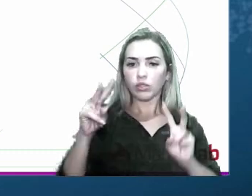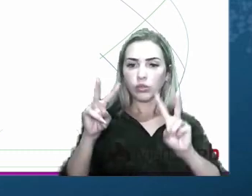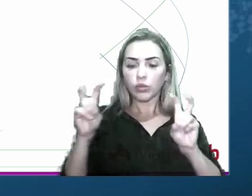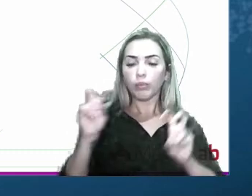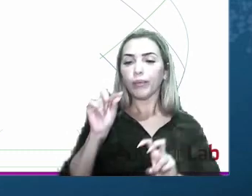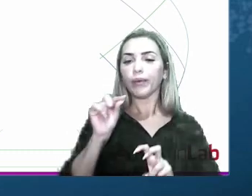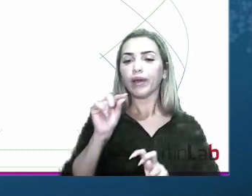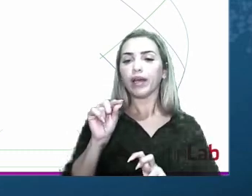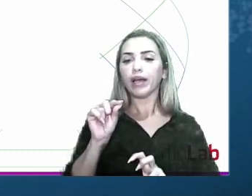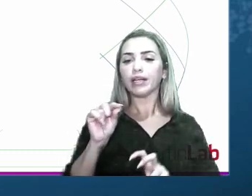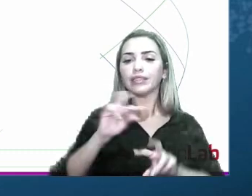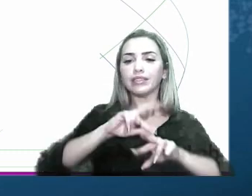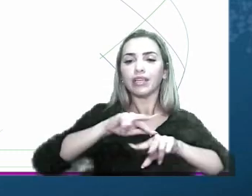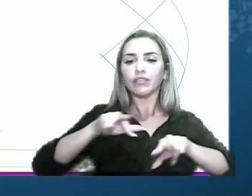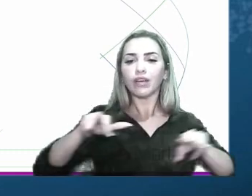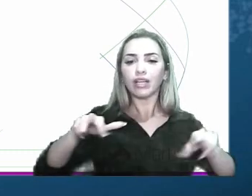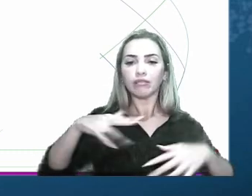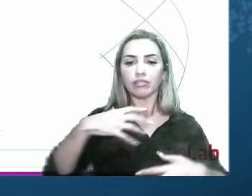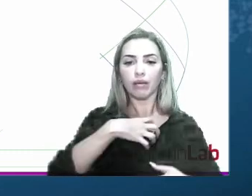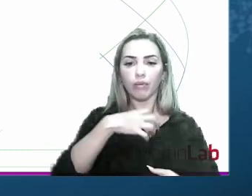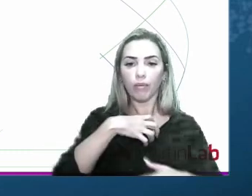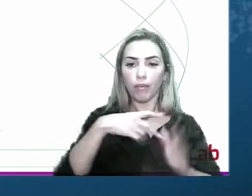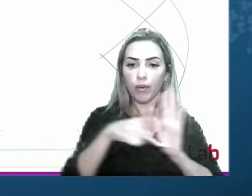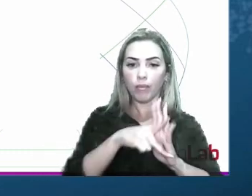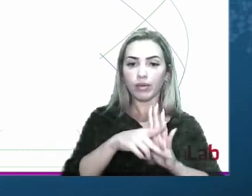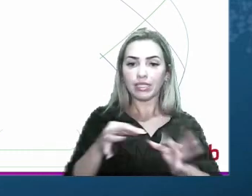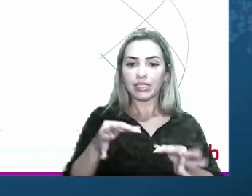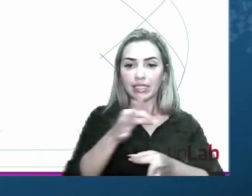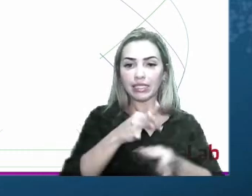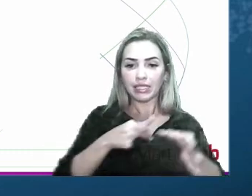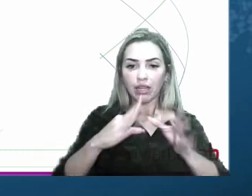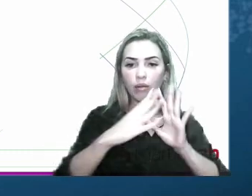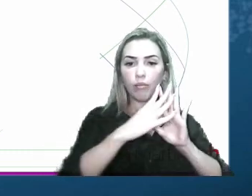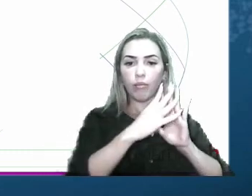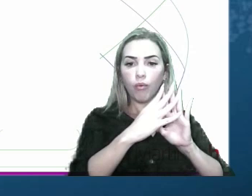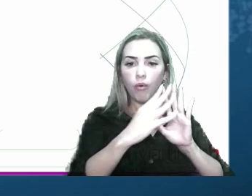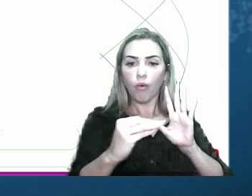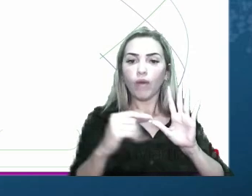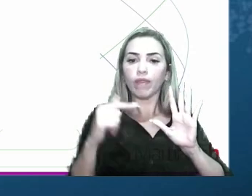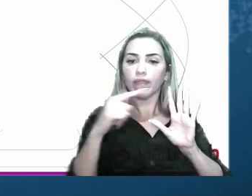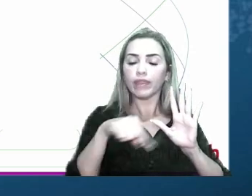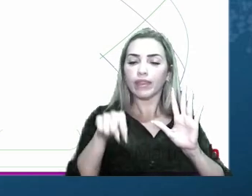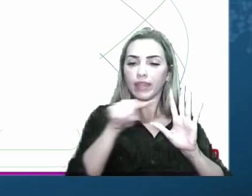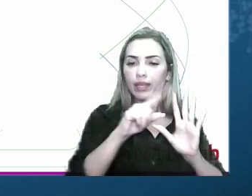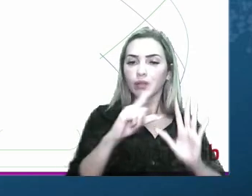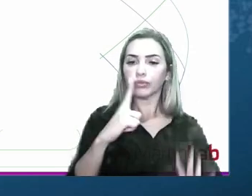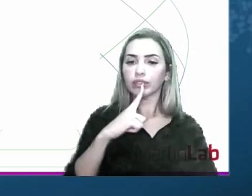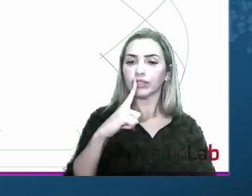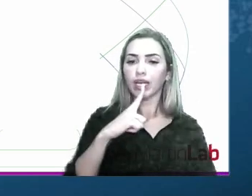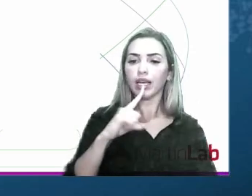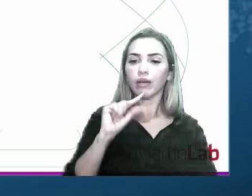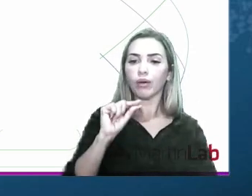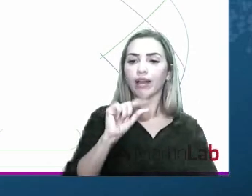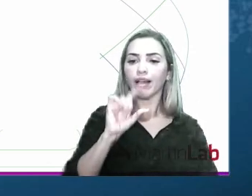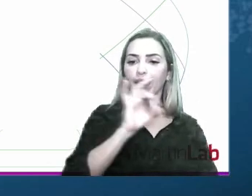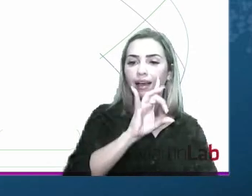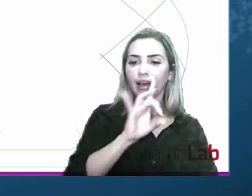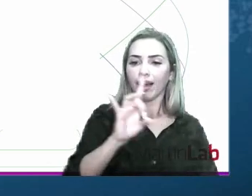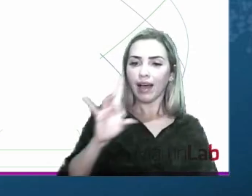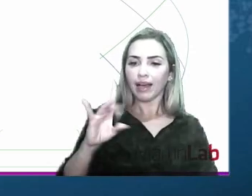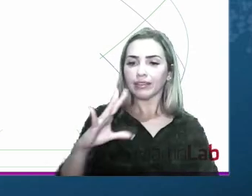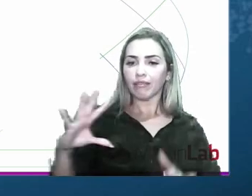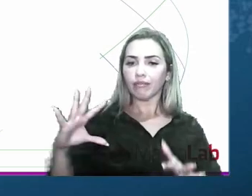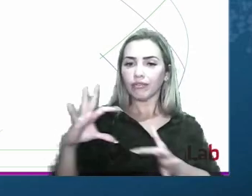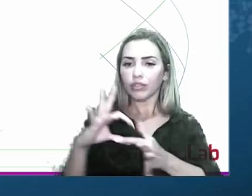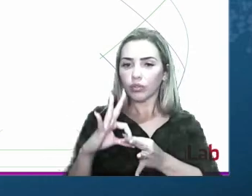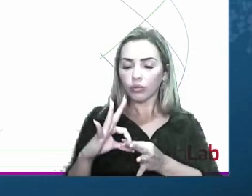temos sabores diferentes do células cartel e os modelos são os domínios